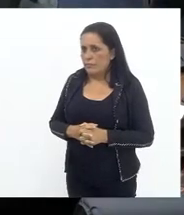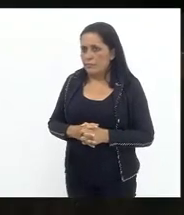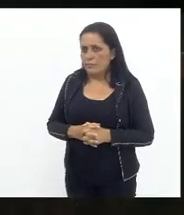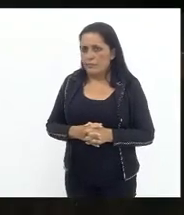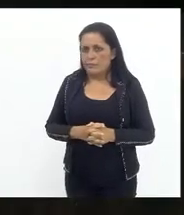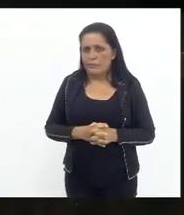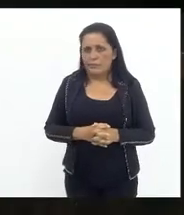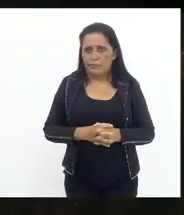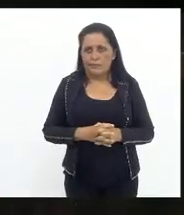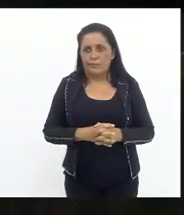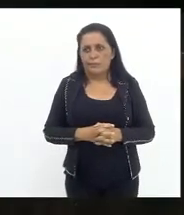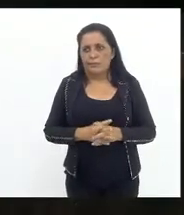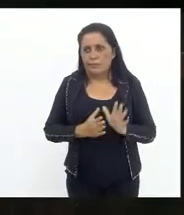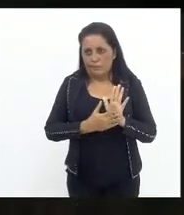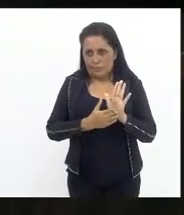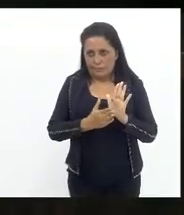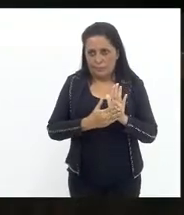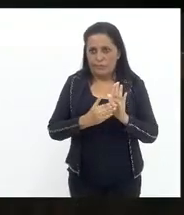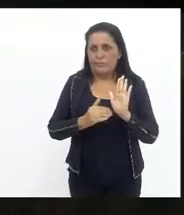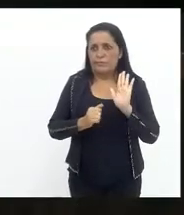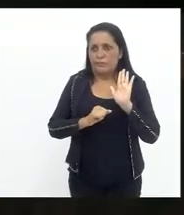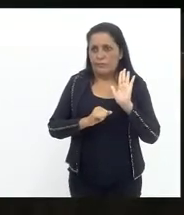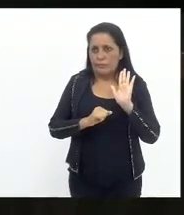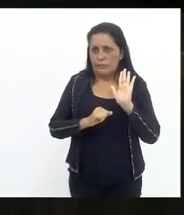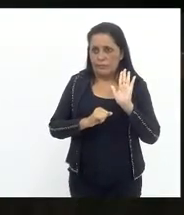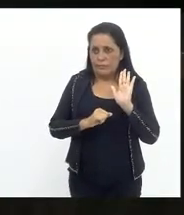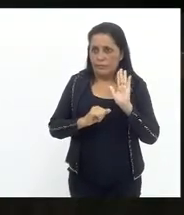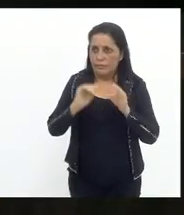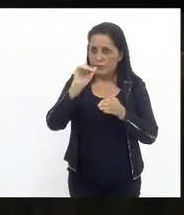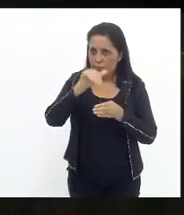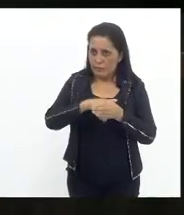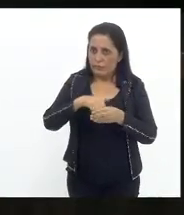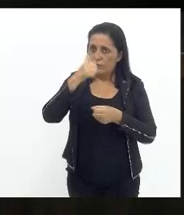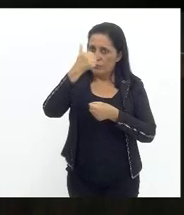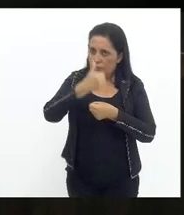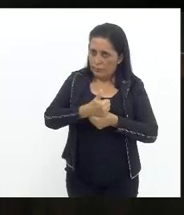Os pareceres emitidos, eu vou votar o substitutivo,